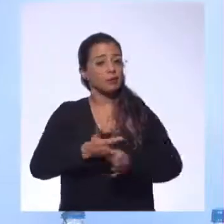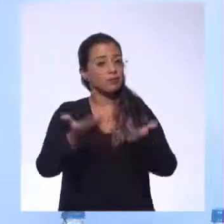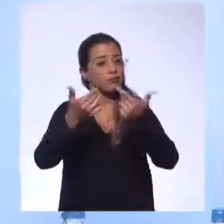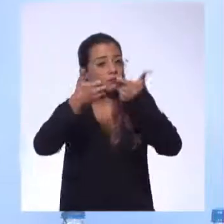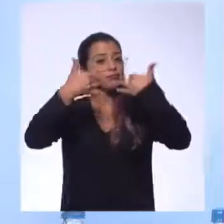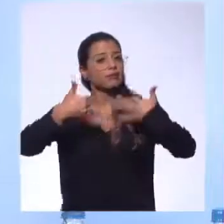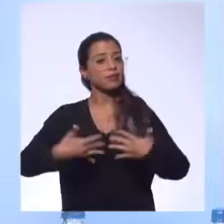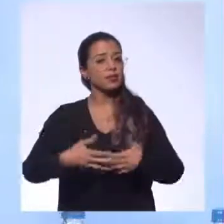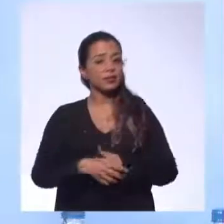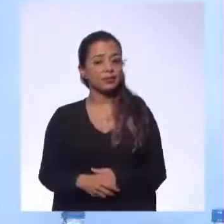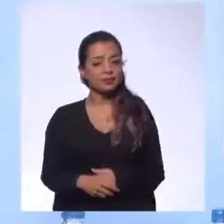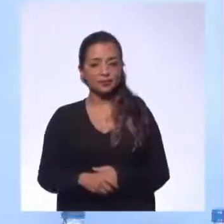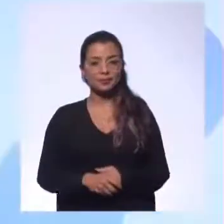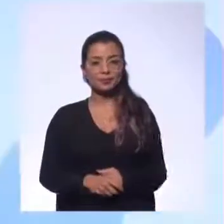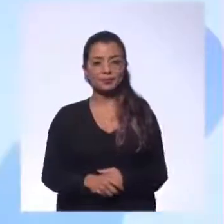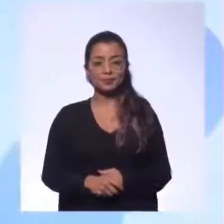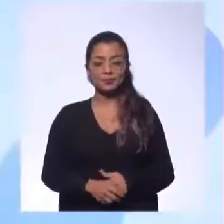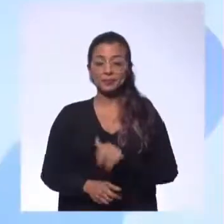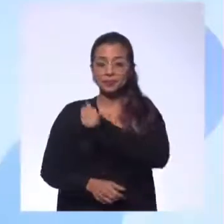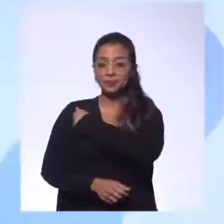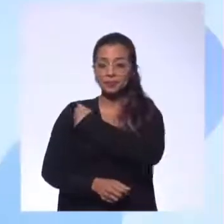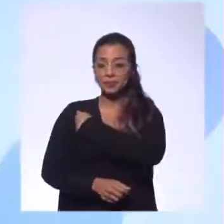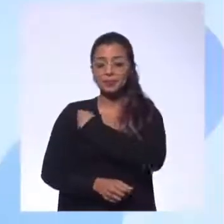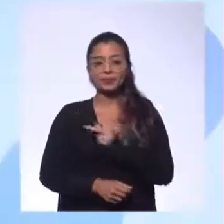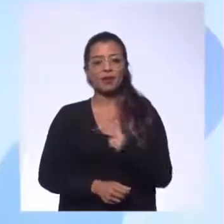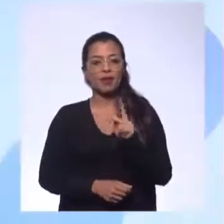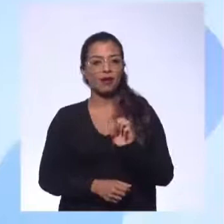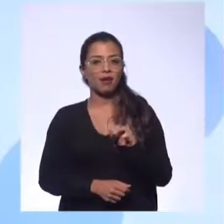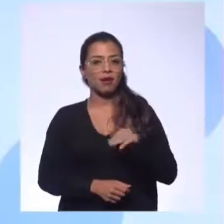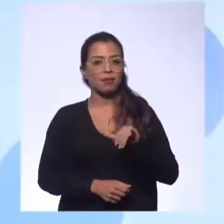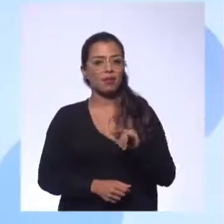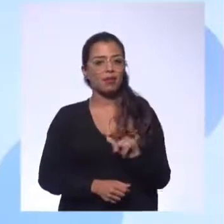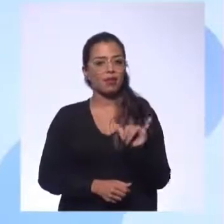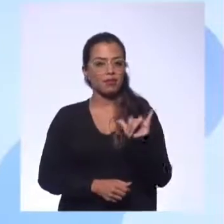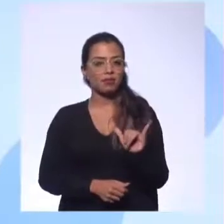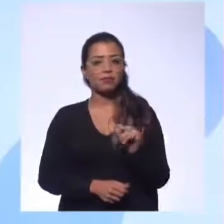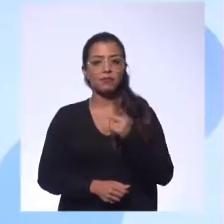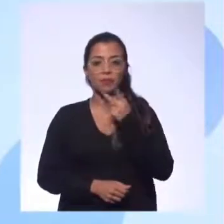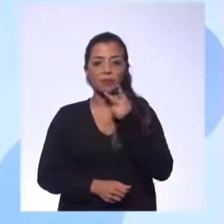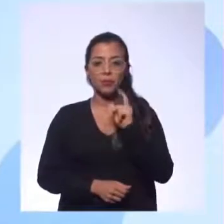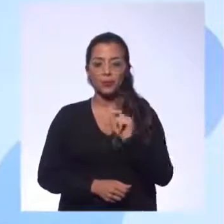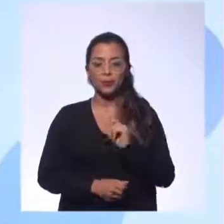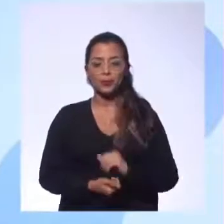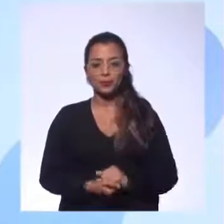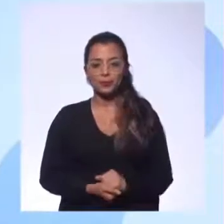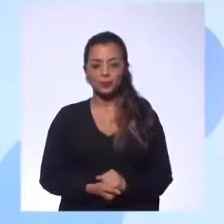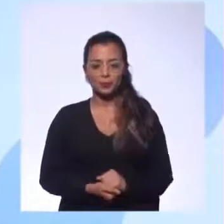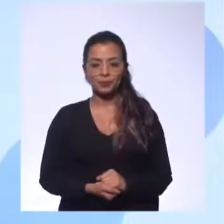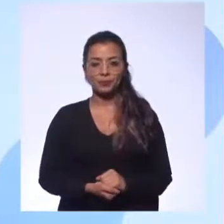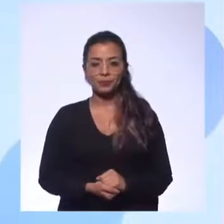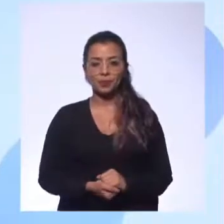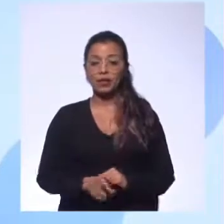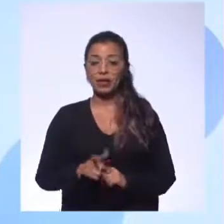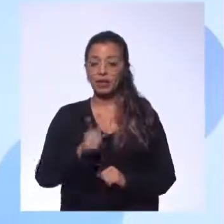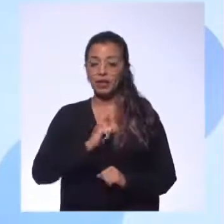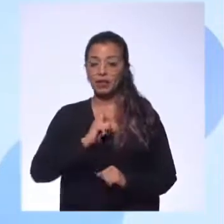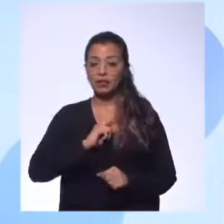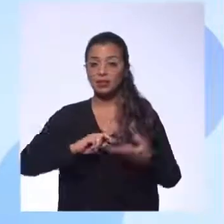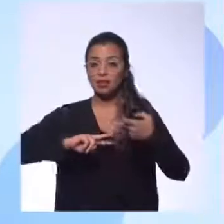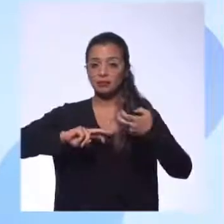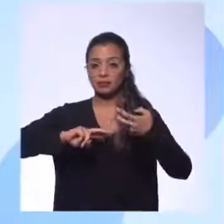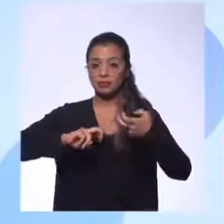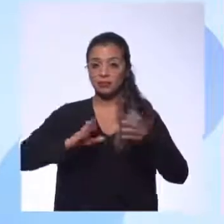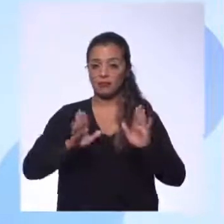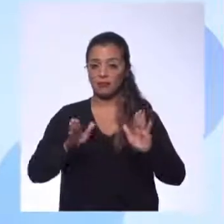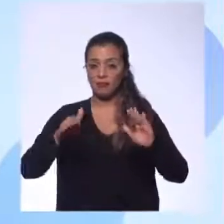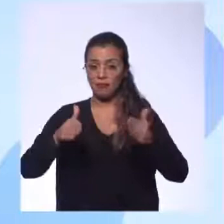nossos alunos. Eles estão participando aqui, ó. A aluna Kemily participa do seguinte: existem apps para estudo, para elaboração de